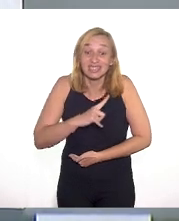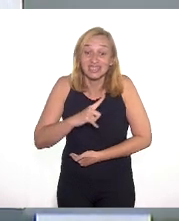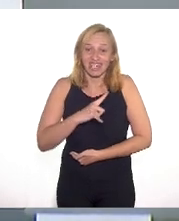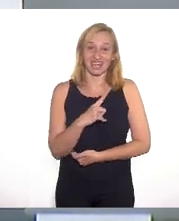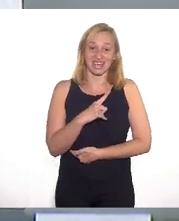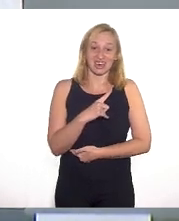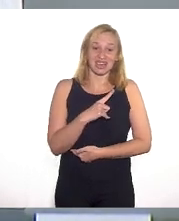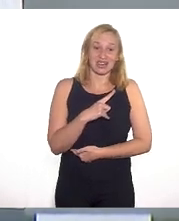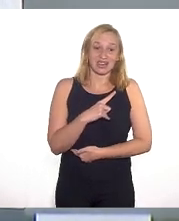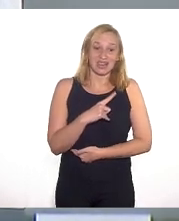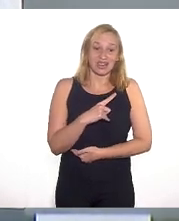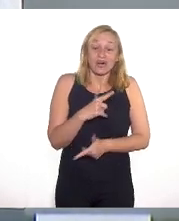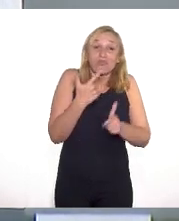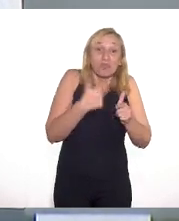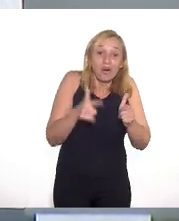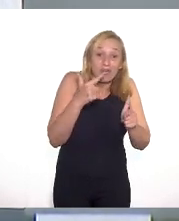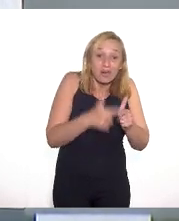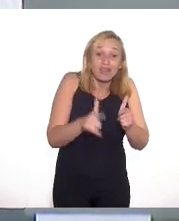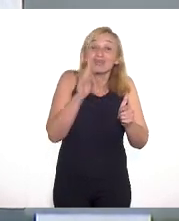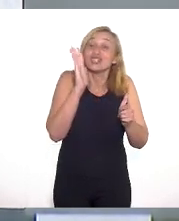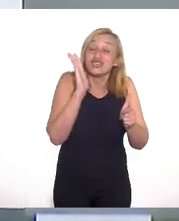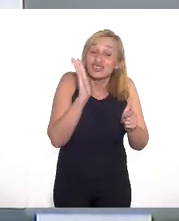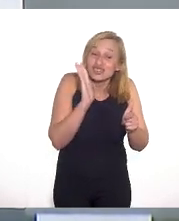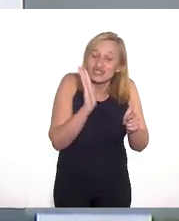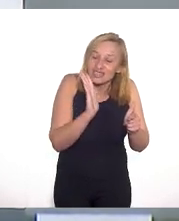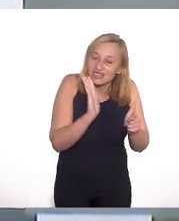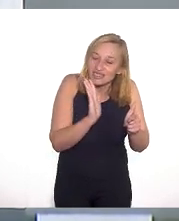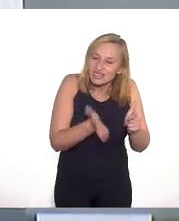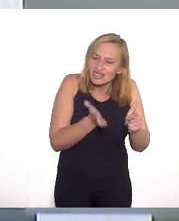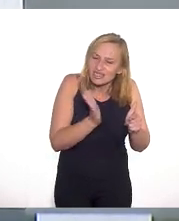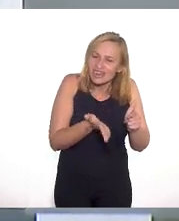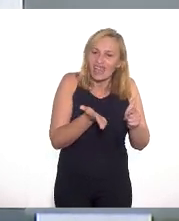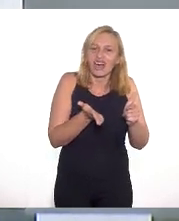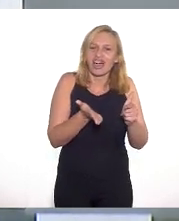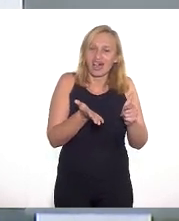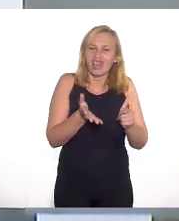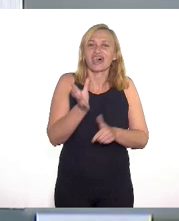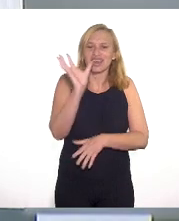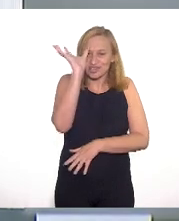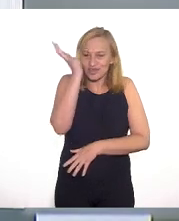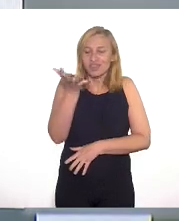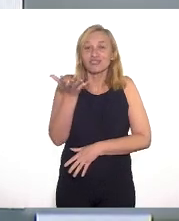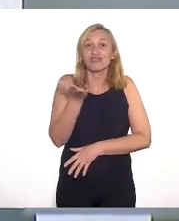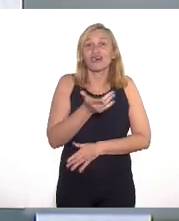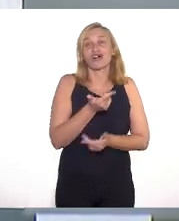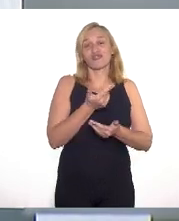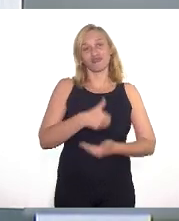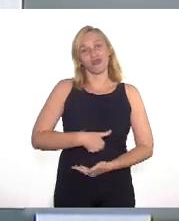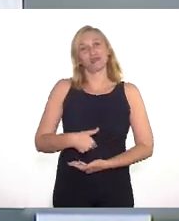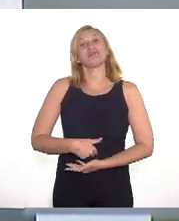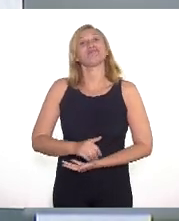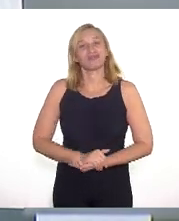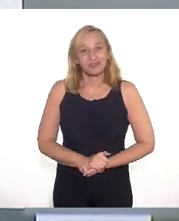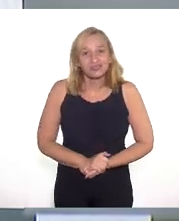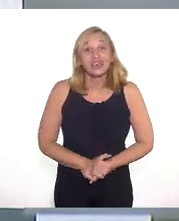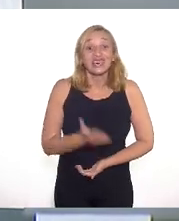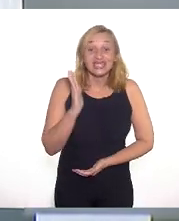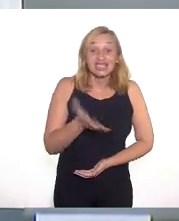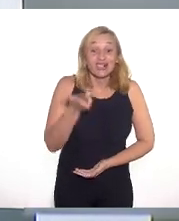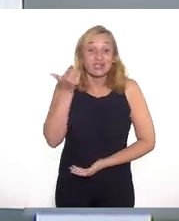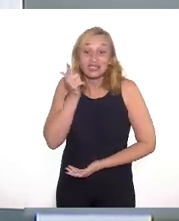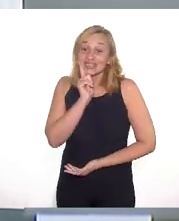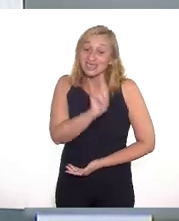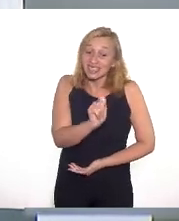ter um problema que nós já tínhamos praticamente erradicado, que é a fome. Já conseguimos,